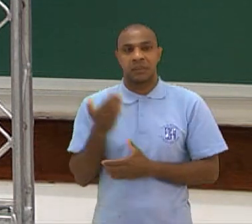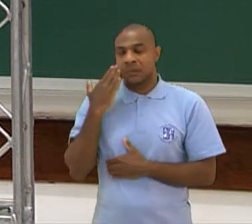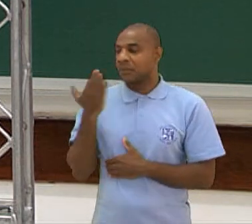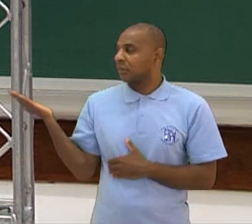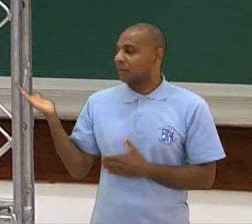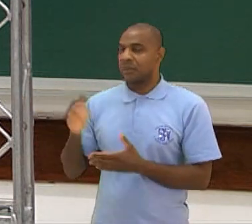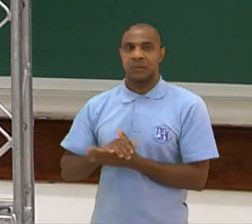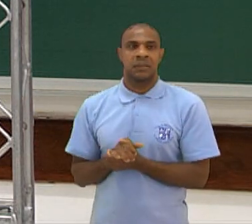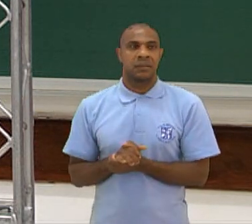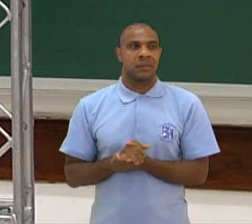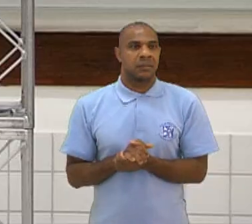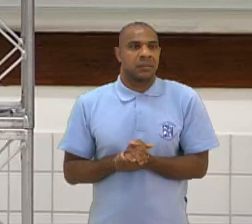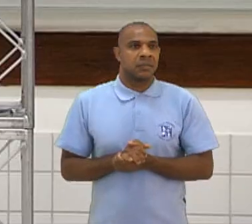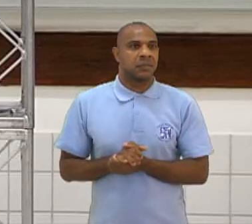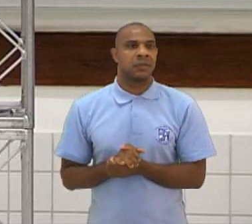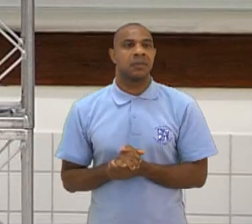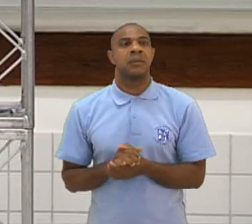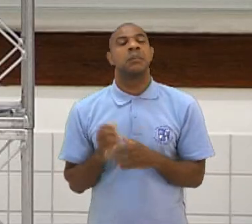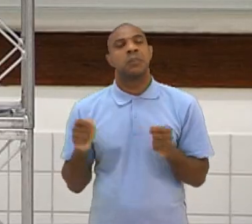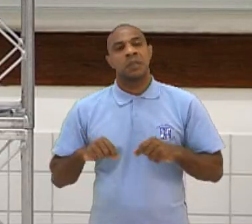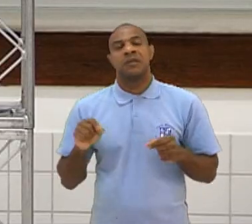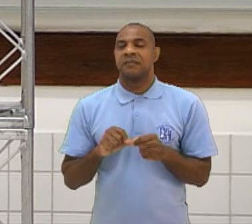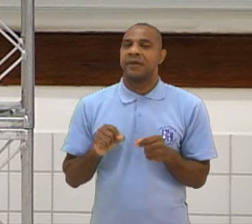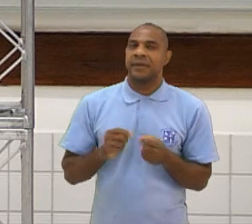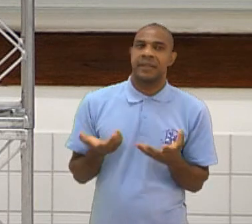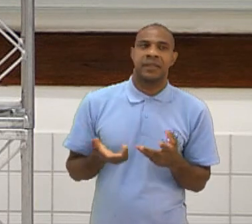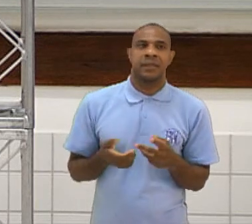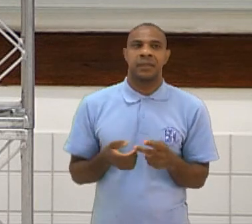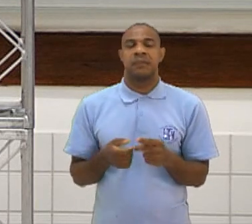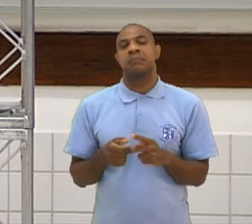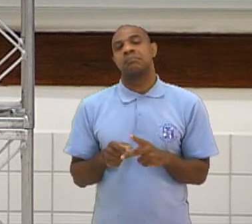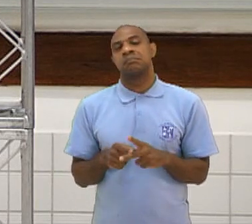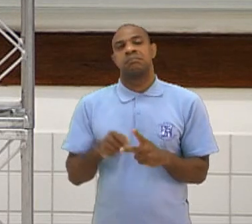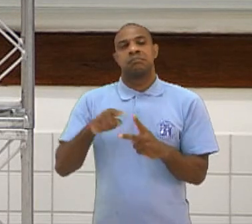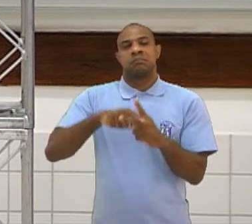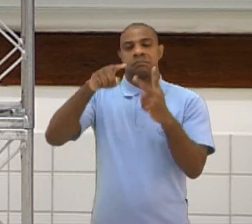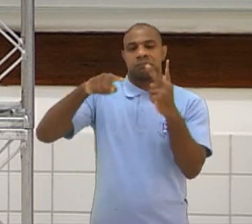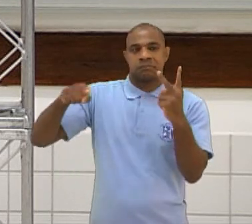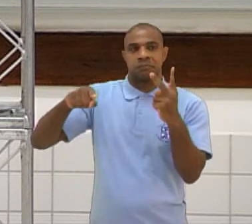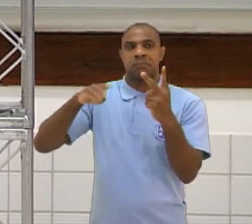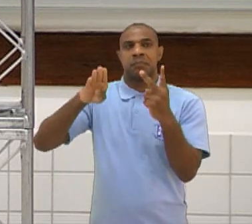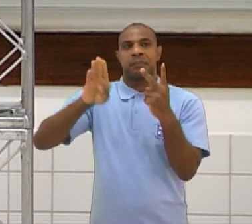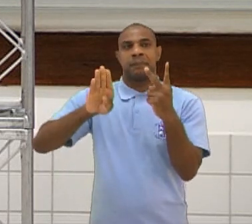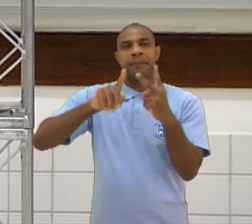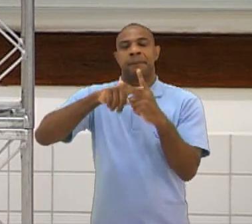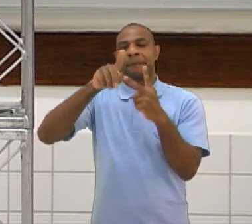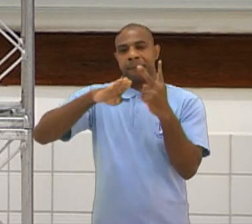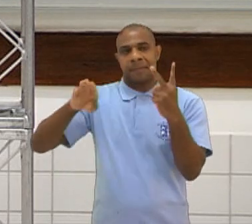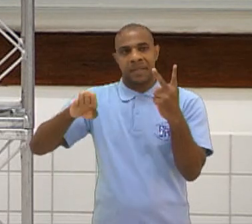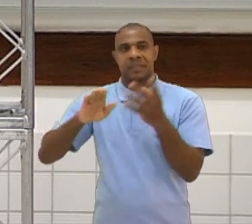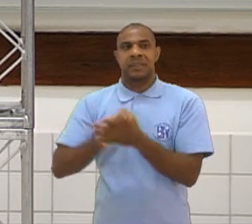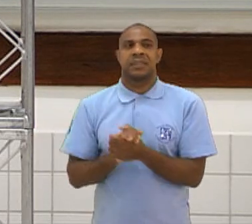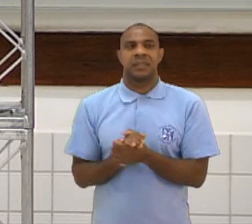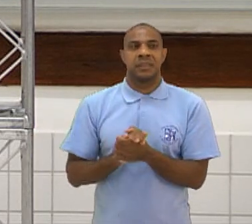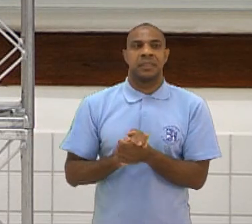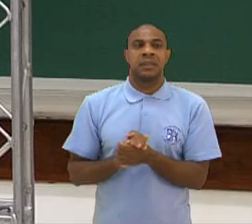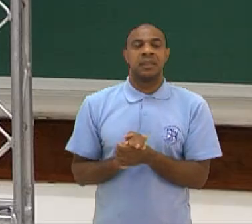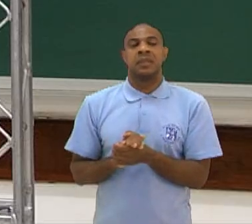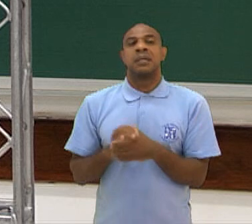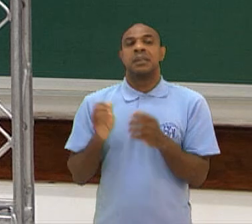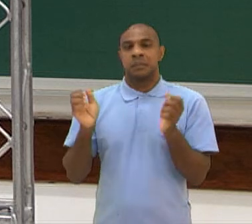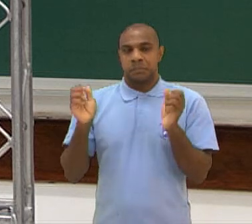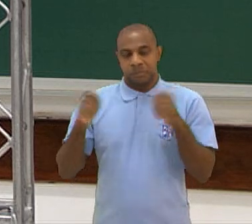quadrado. Caímos numa equação de segundo grau. Que bacana, né? Falando de matriz, caímos numa equação de segundo grau. Agora aqui, 1 vezes